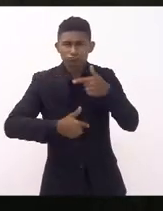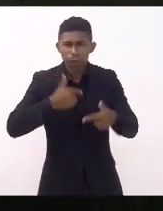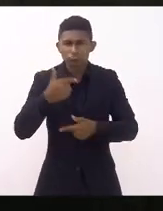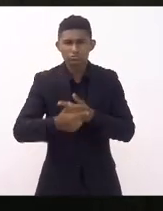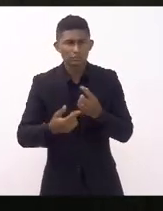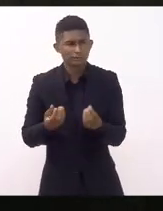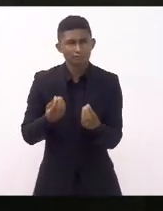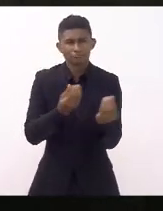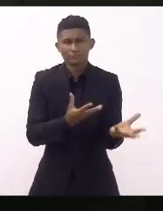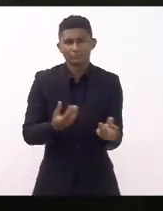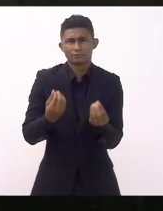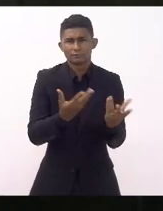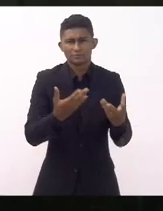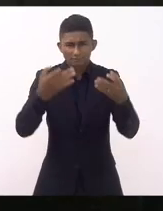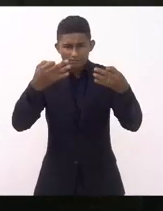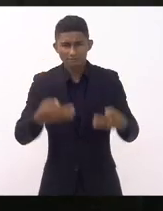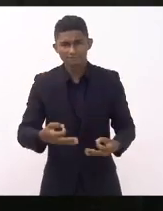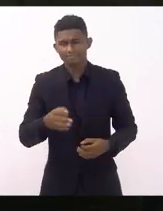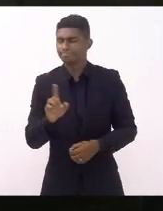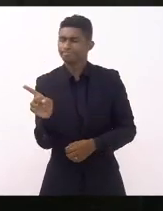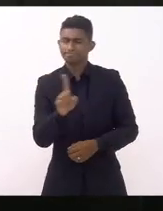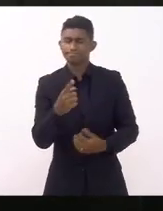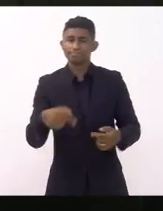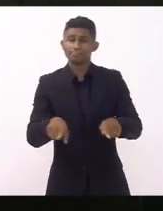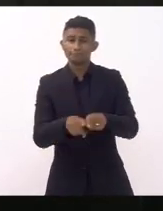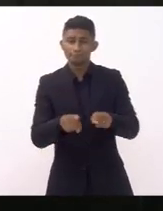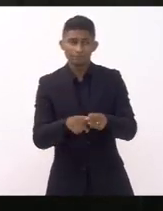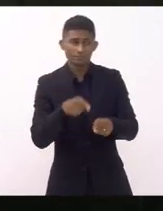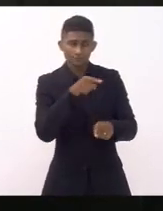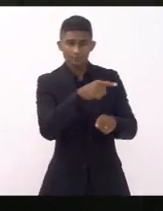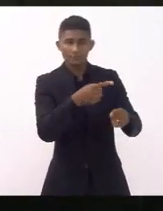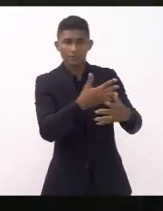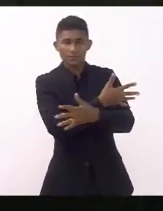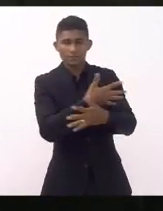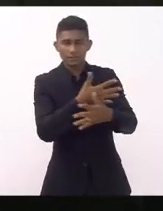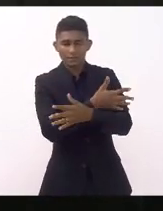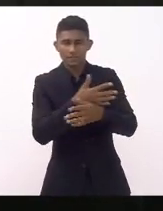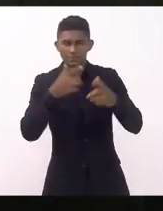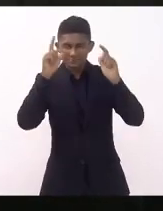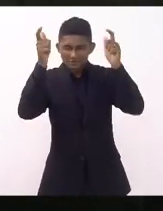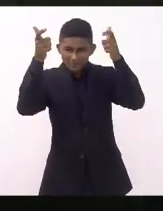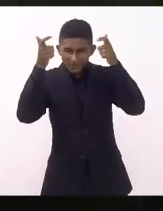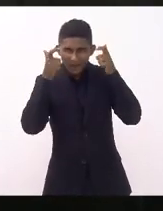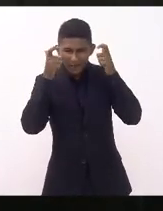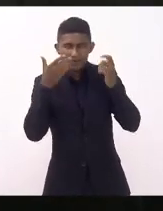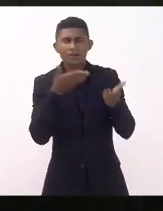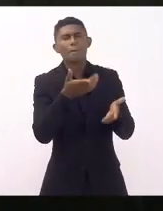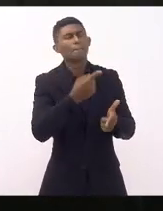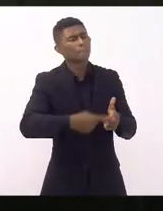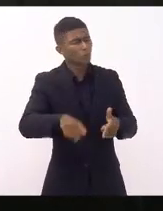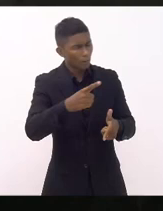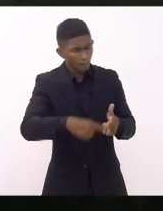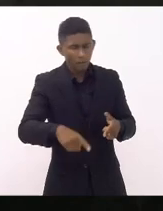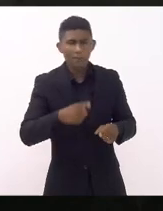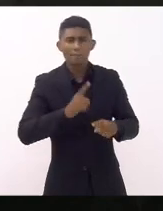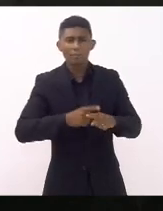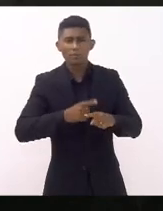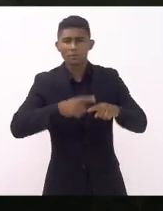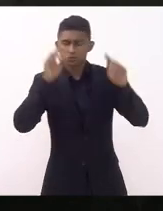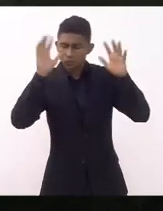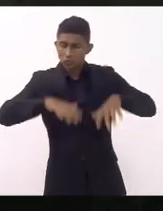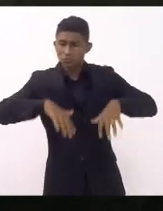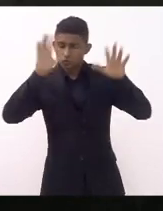dos Reis teve problema com relação a esses alagamentos. A